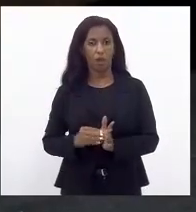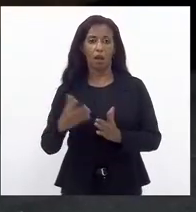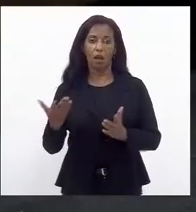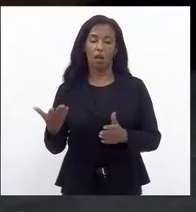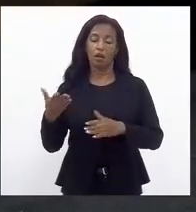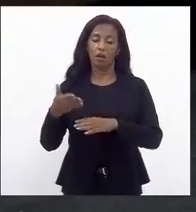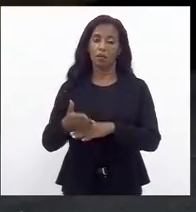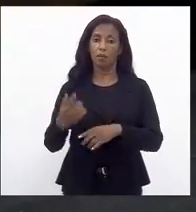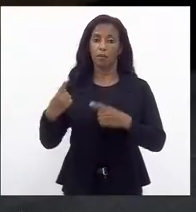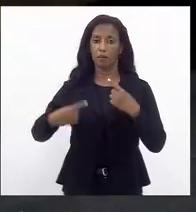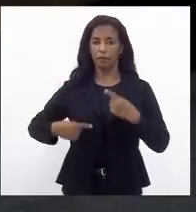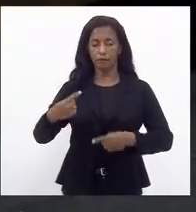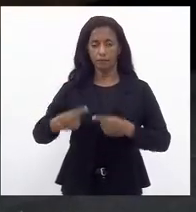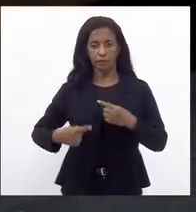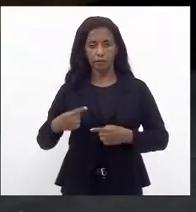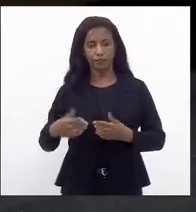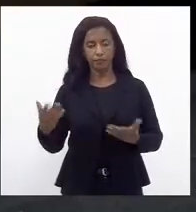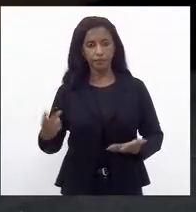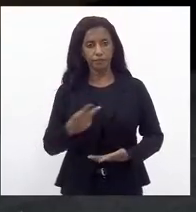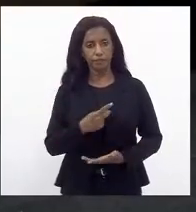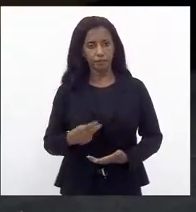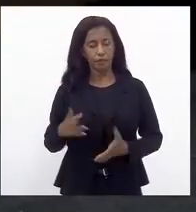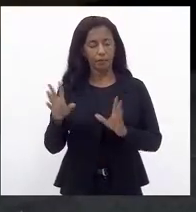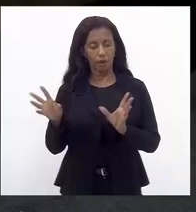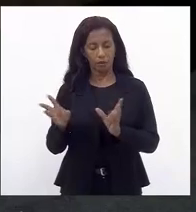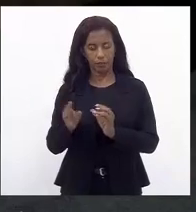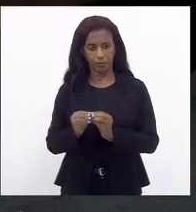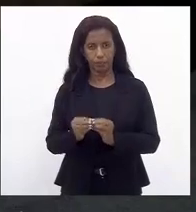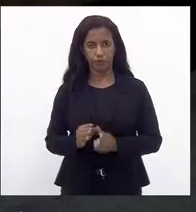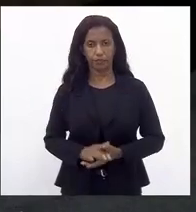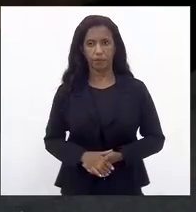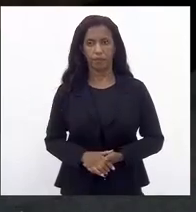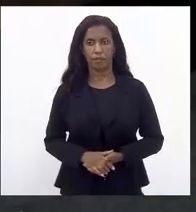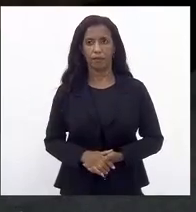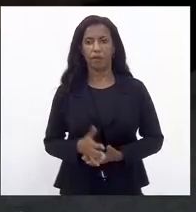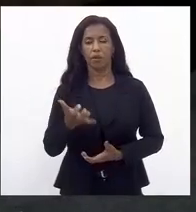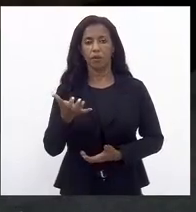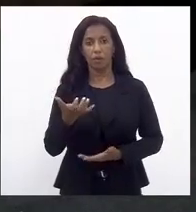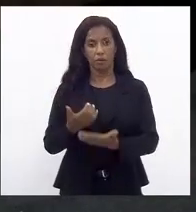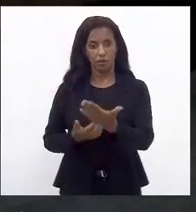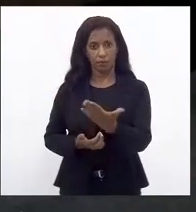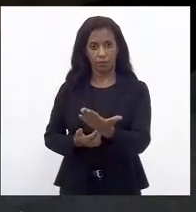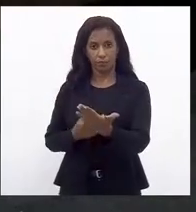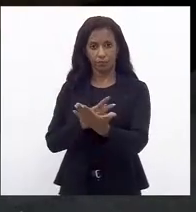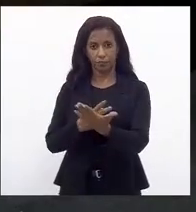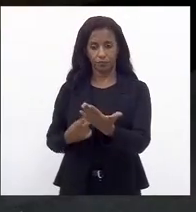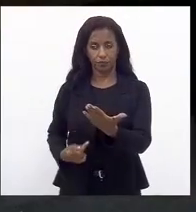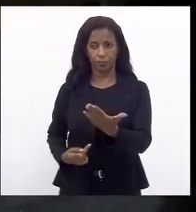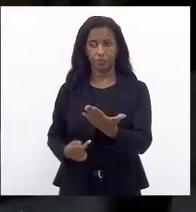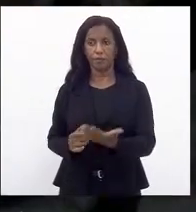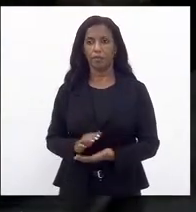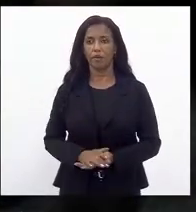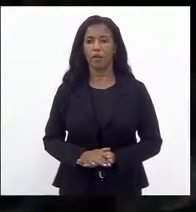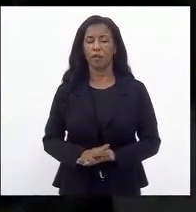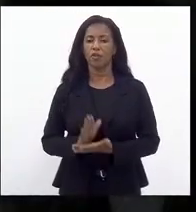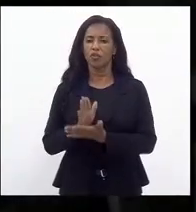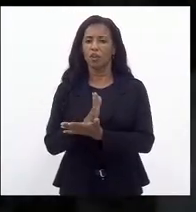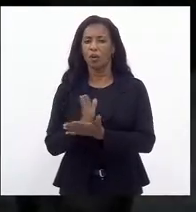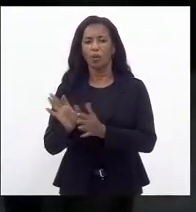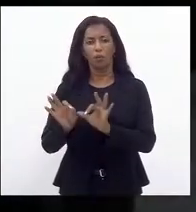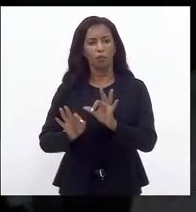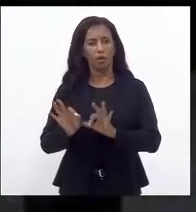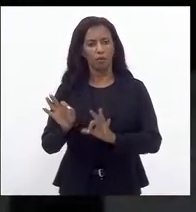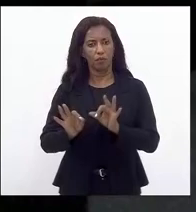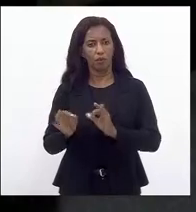vamos entrar no nosso duelo então Presidente para concluir eu queria dizer para o senhor e vou falar mais uma vez que de alguma maneira